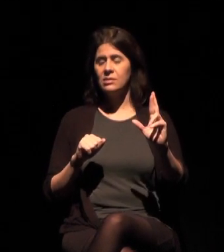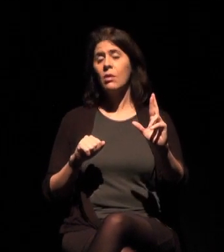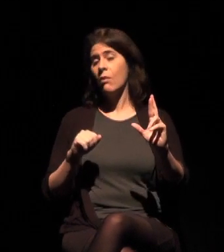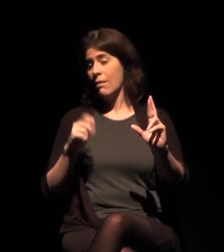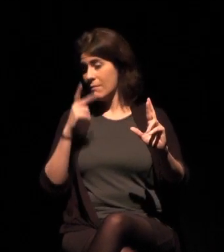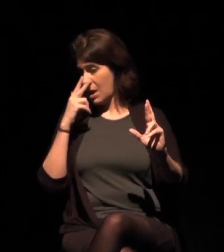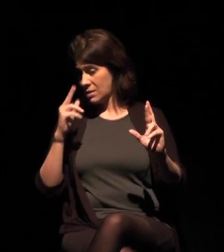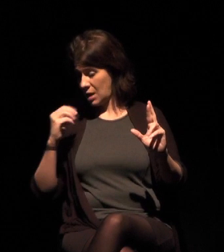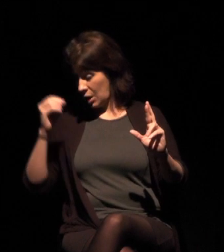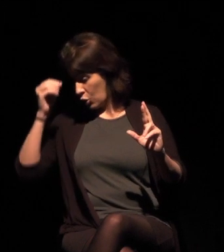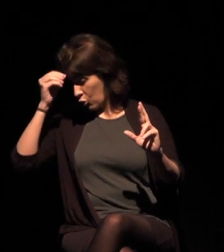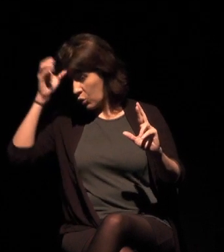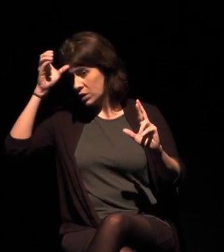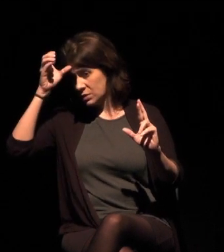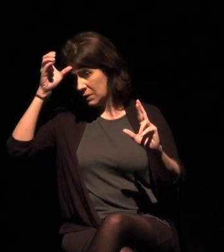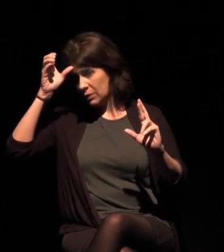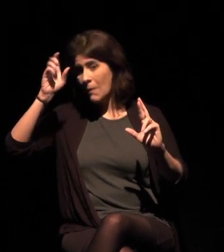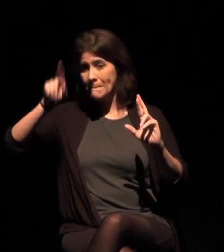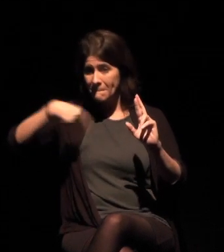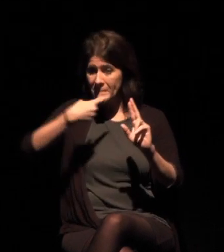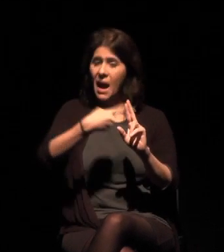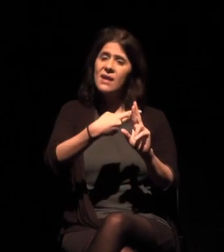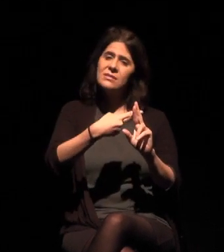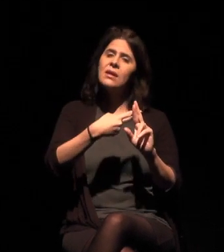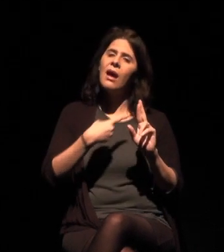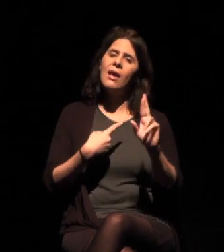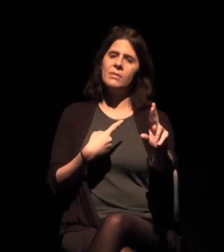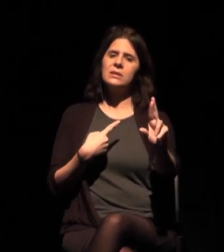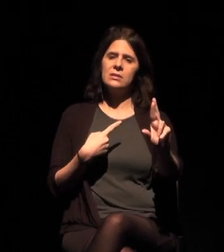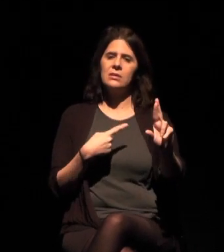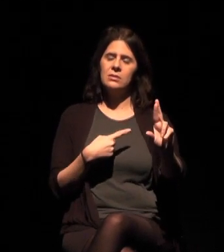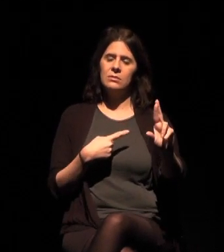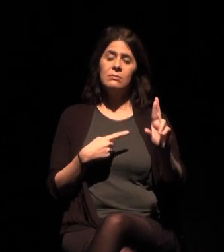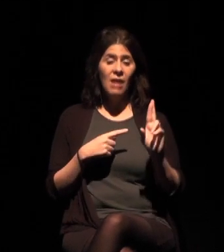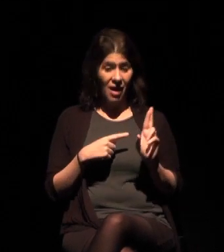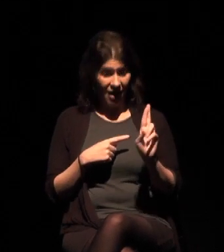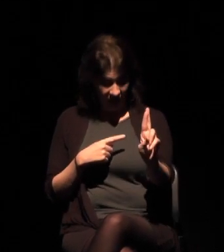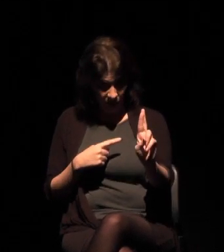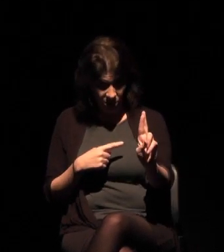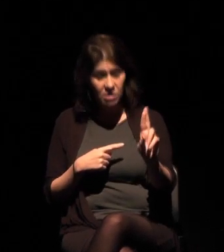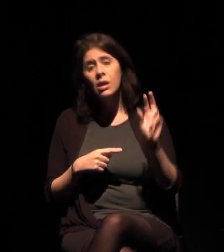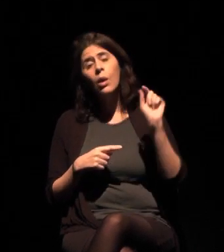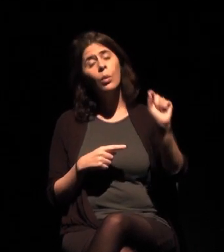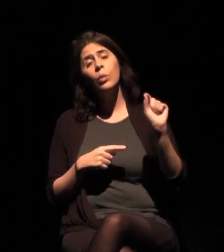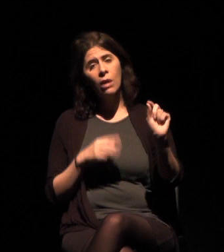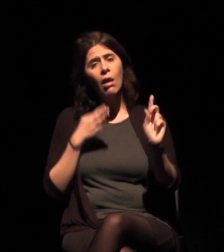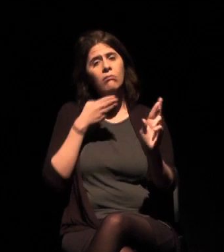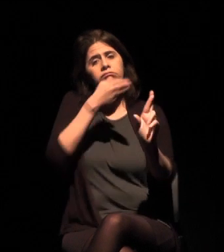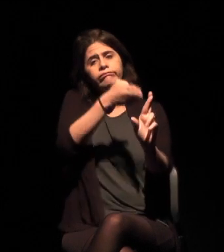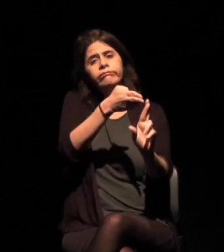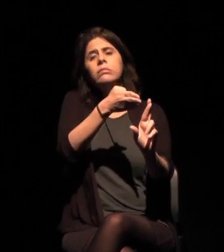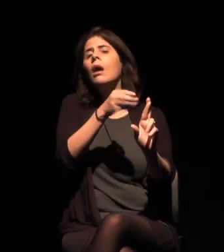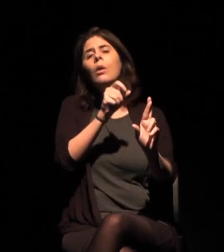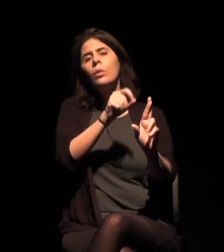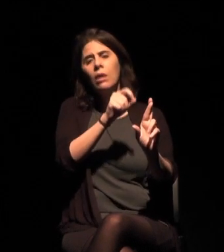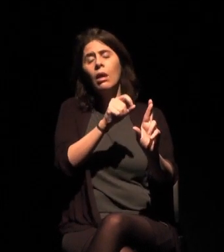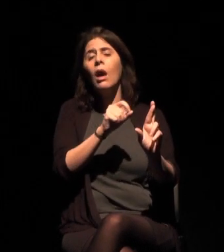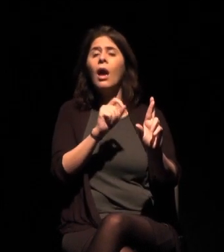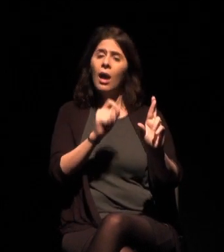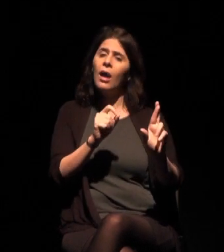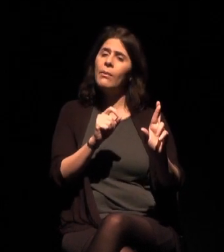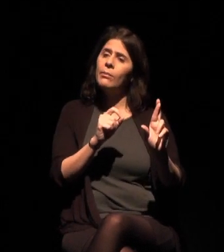tem que poder representar o que é uma representação modelo é uma linguagem para você representar o mundo